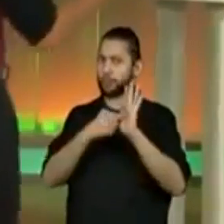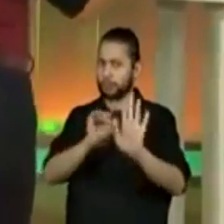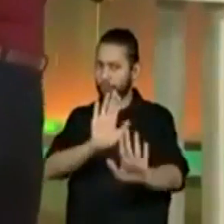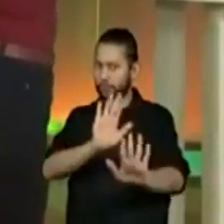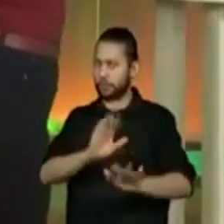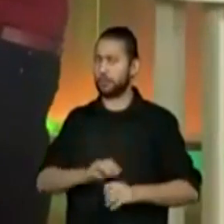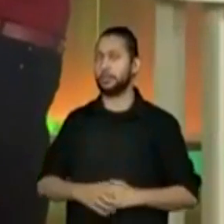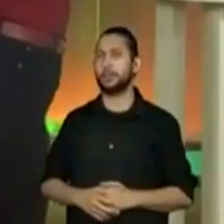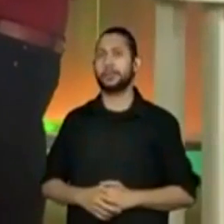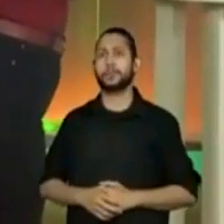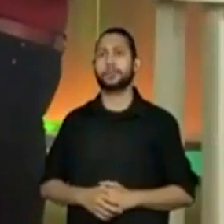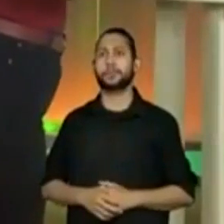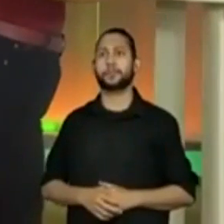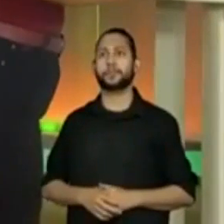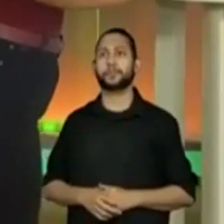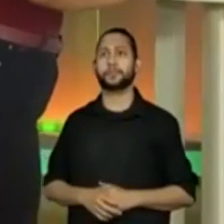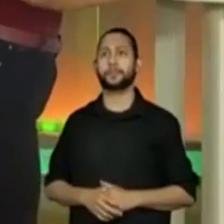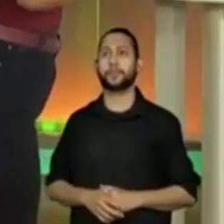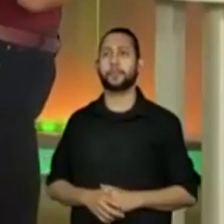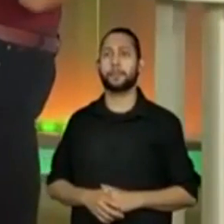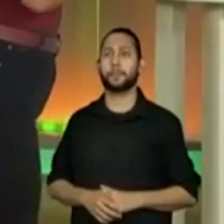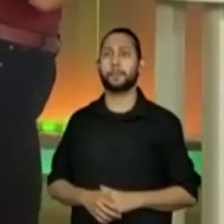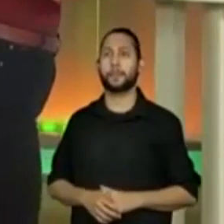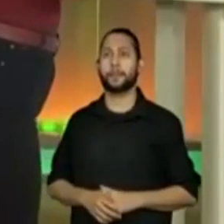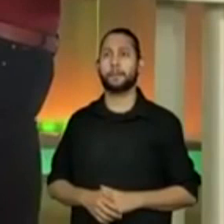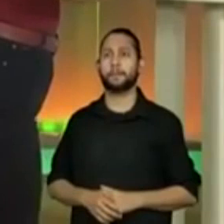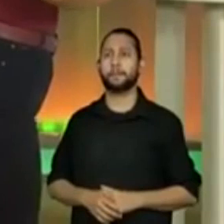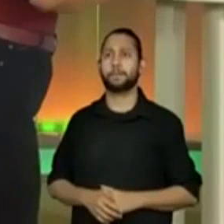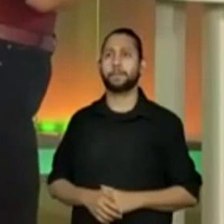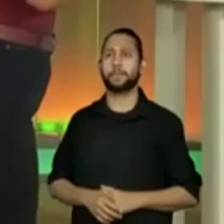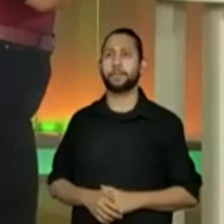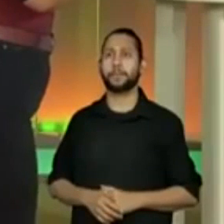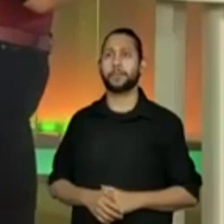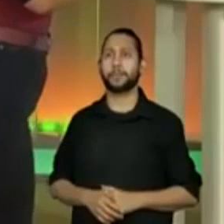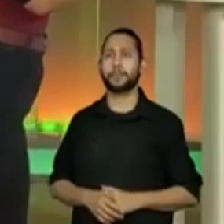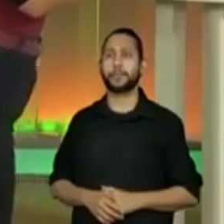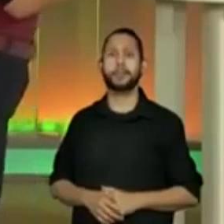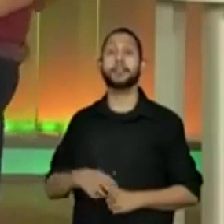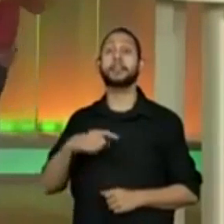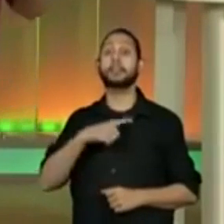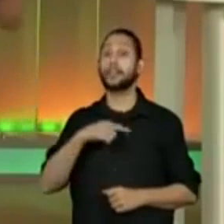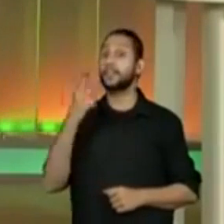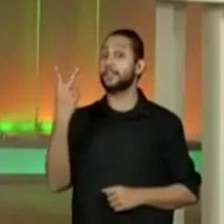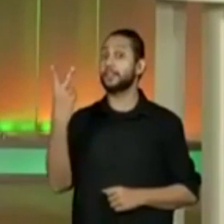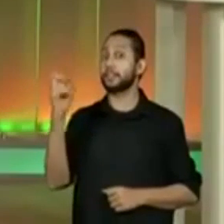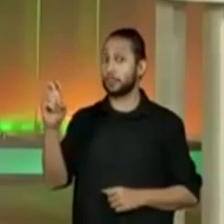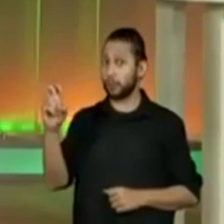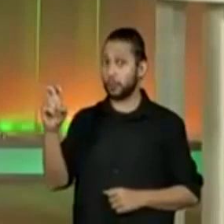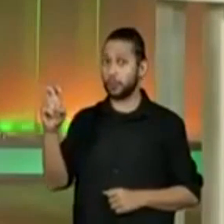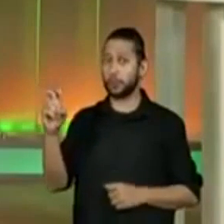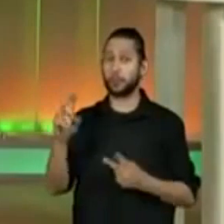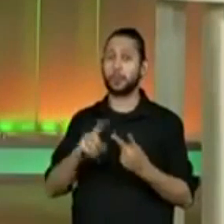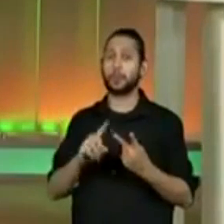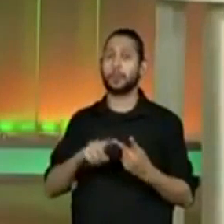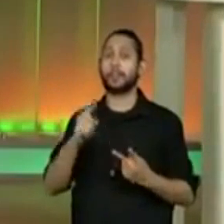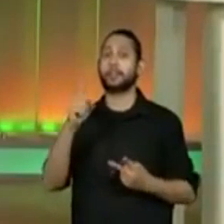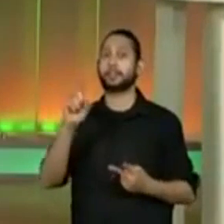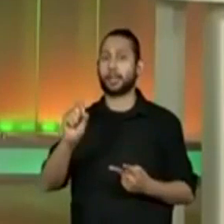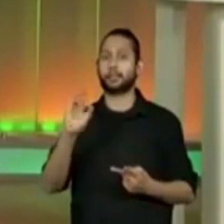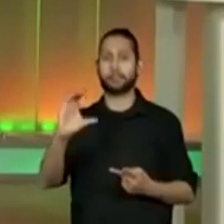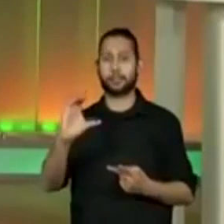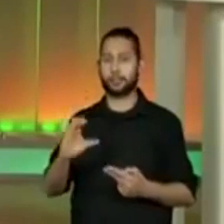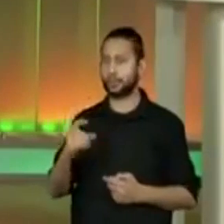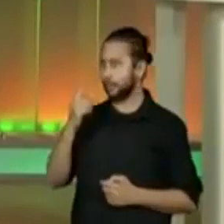pessoal. Vamos lá? Aqui eu tenho de 25 centavos e de 10